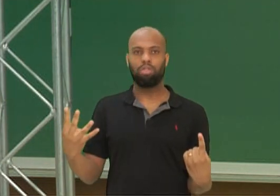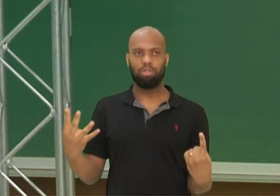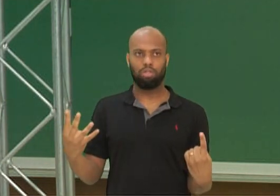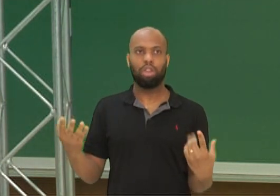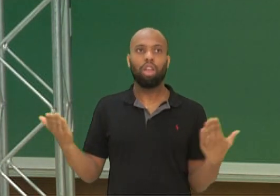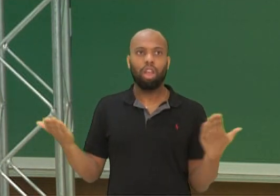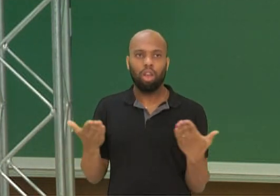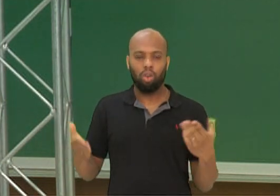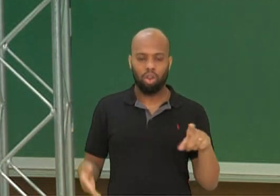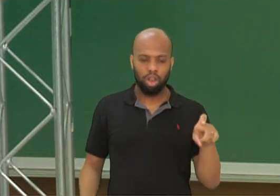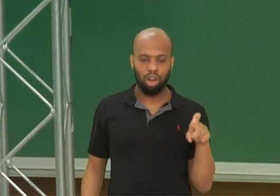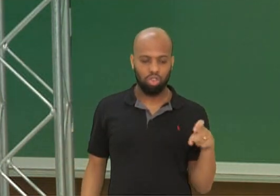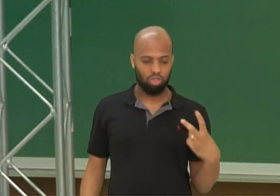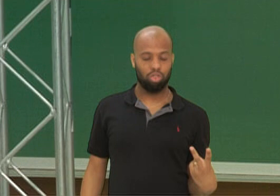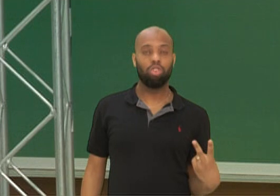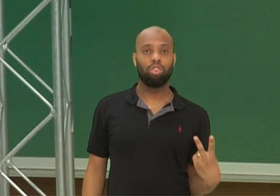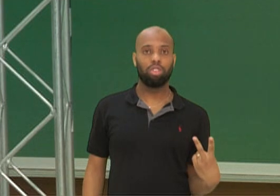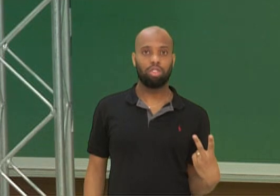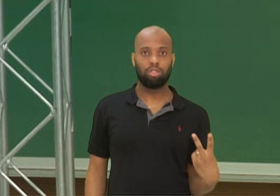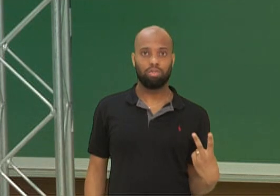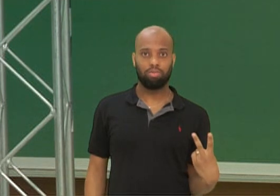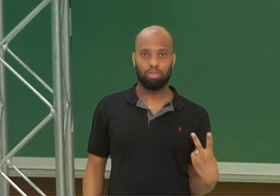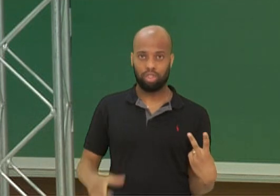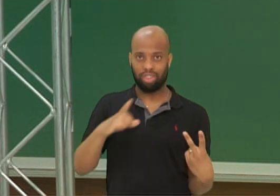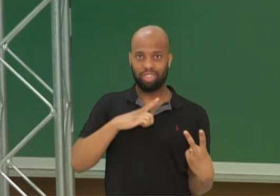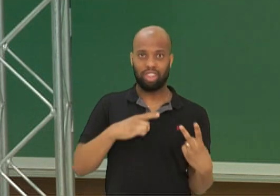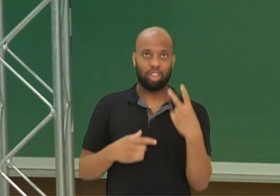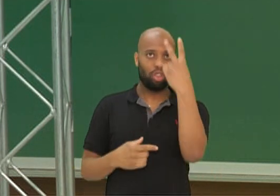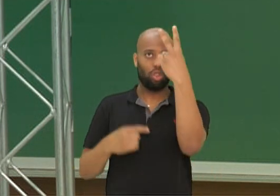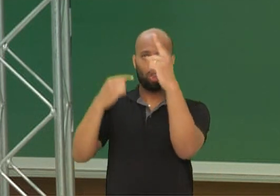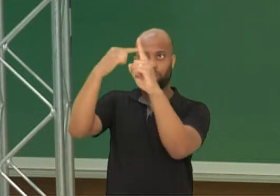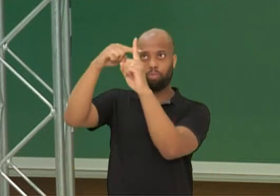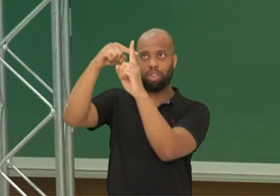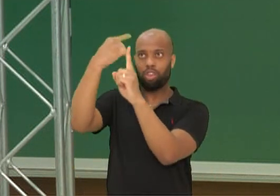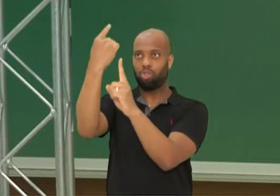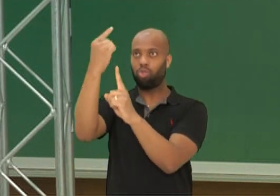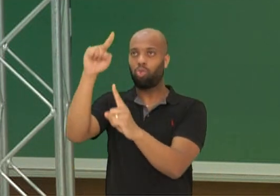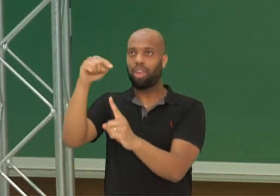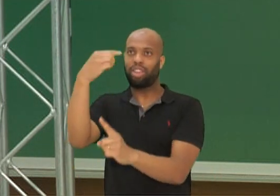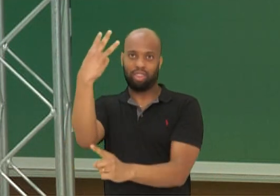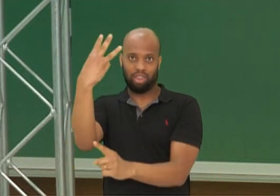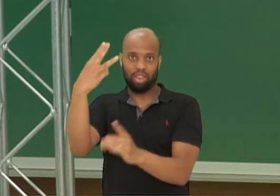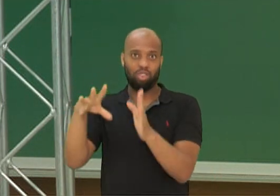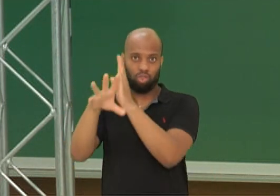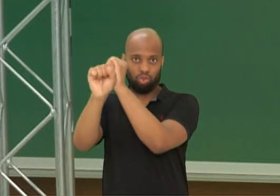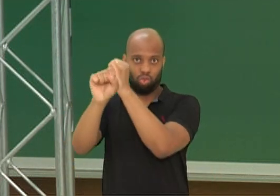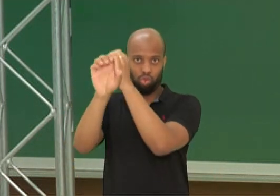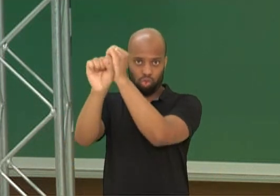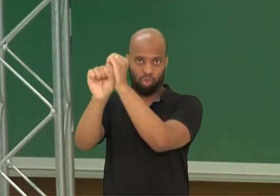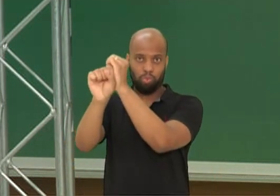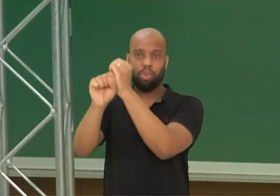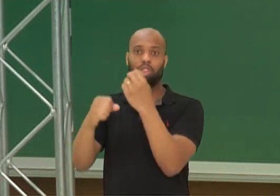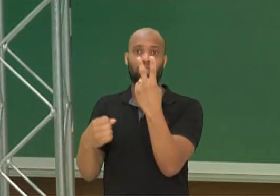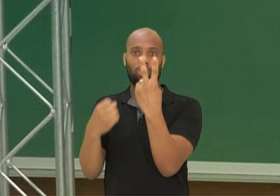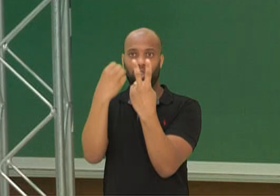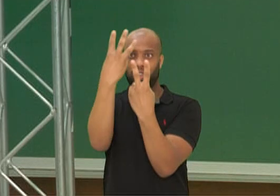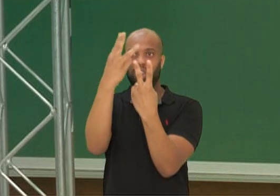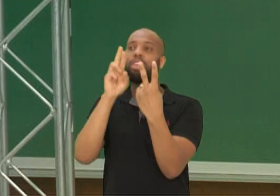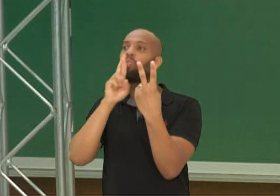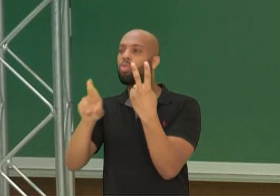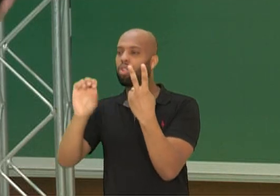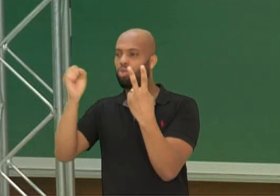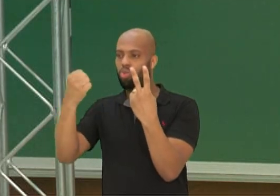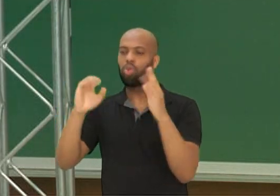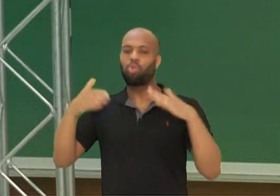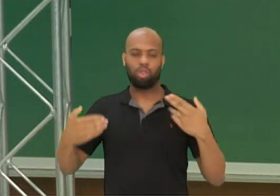E para x igual a 2, 2 mais 1 no expoente dá 3. E 2 elevado a 3 são 8. Então, aqui eu tenho